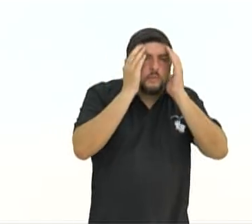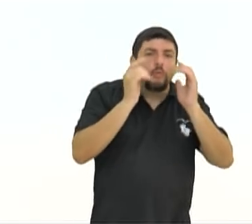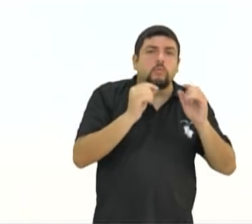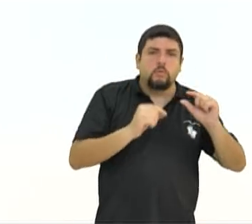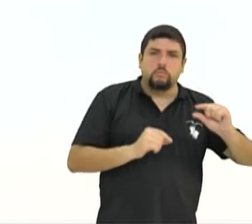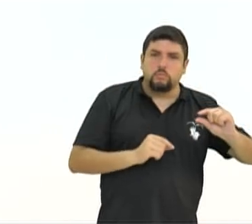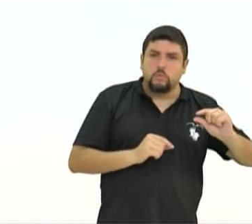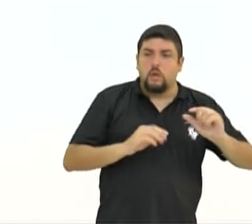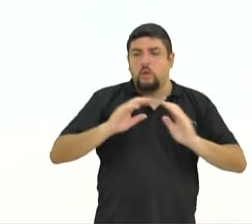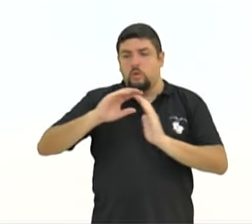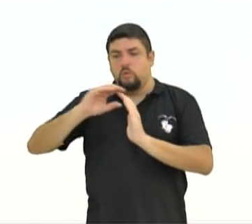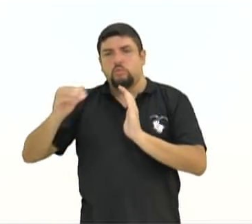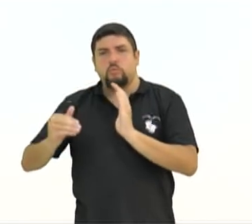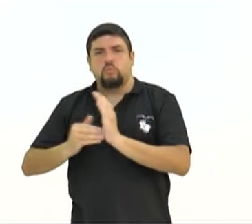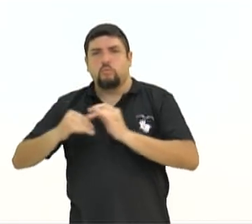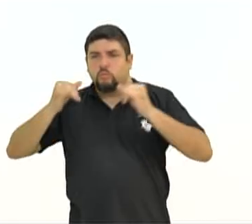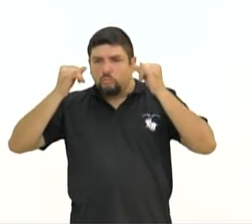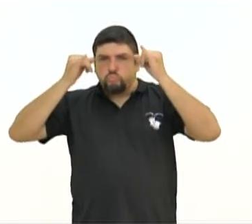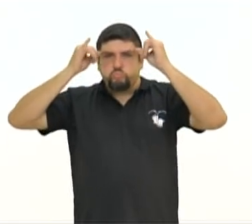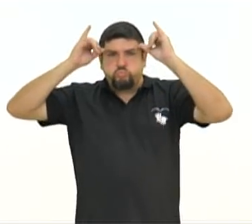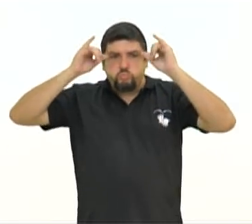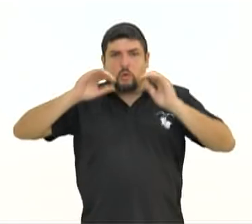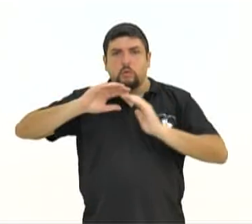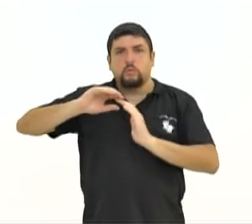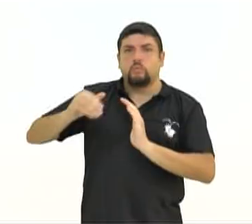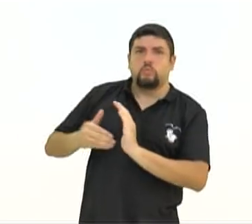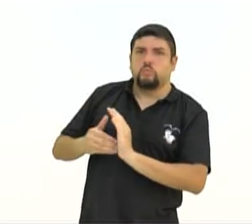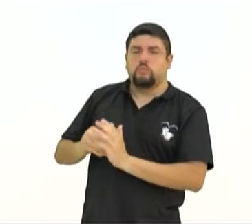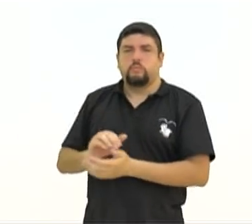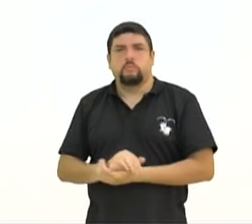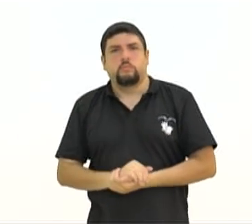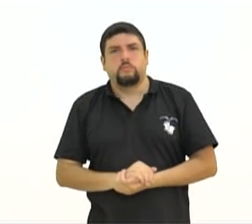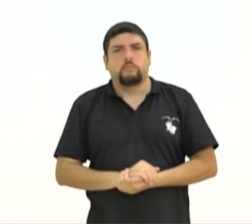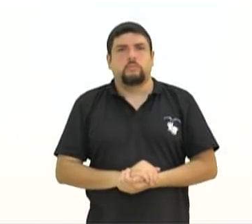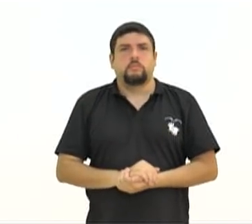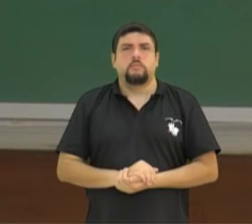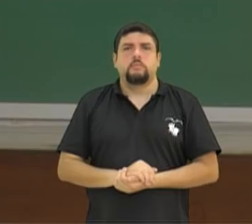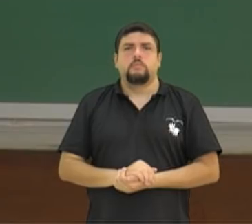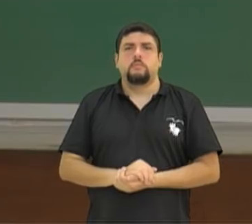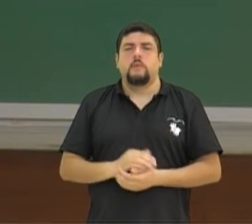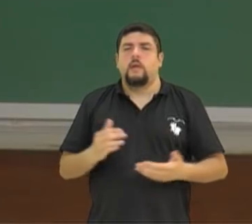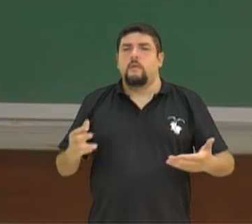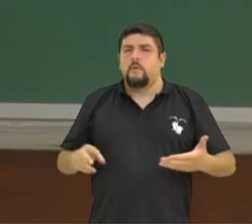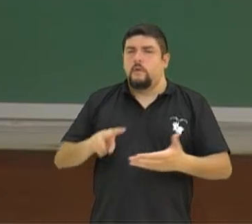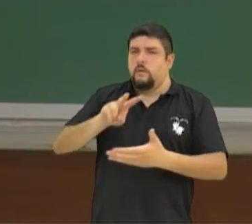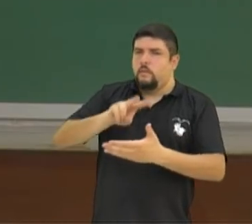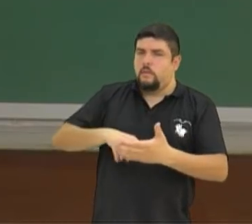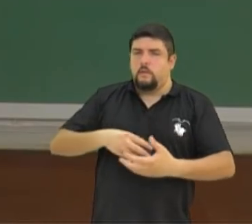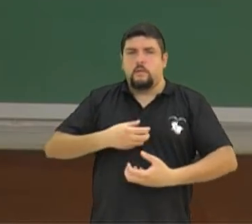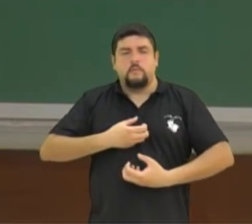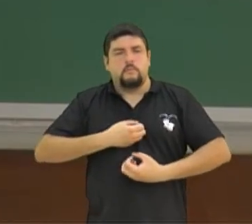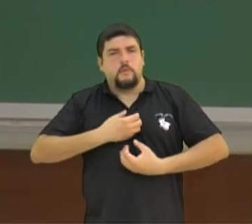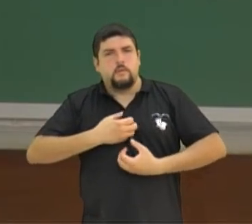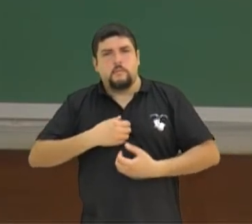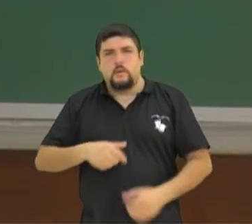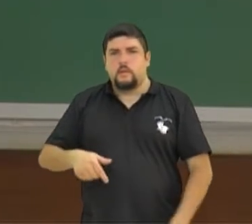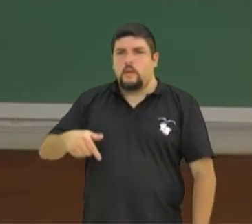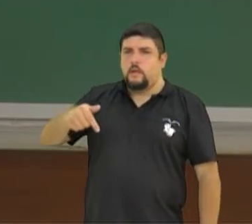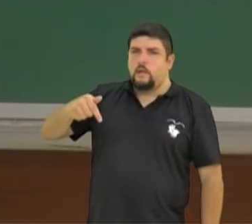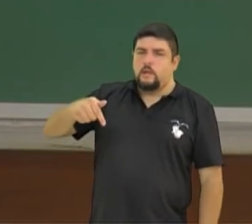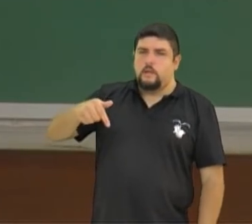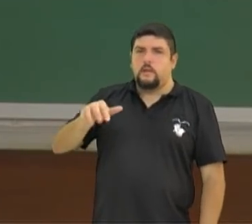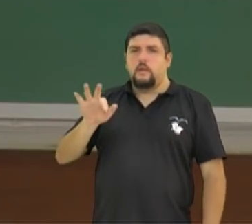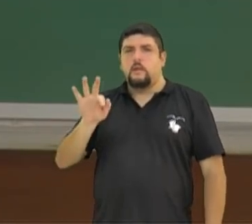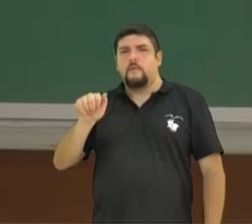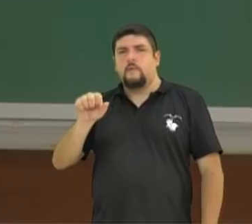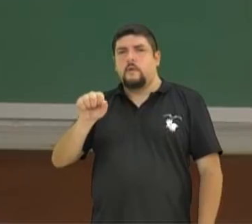ilustrar o todo. Esse também é um caso de metonímia. E agora vamos ler o poema de Sete Faces, que é um poema bem famoso do